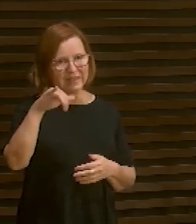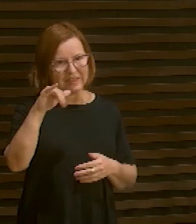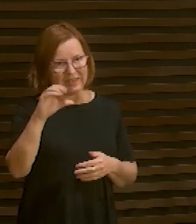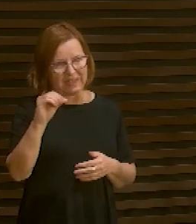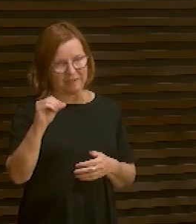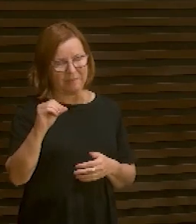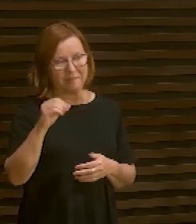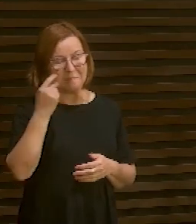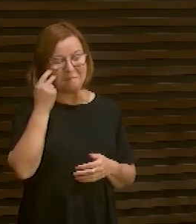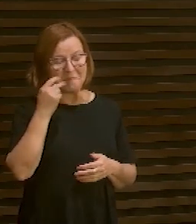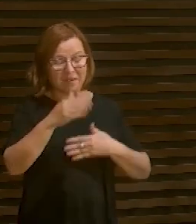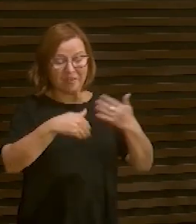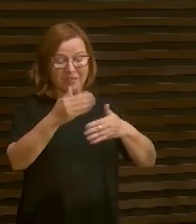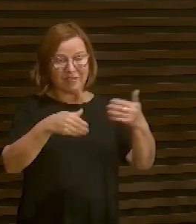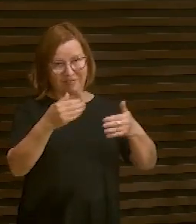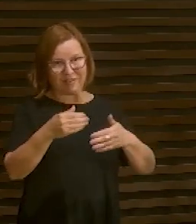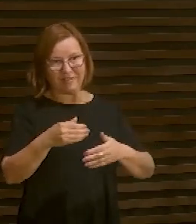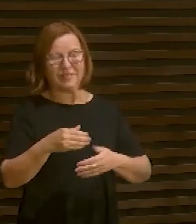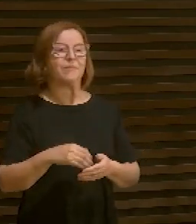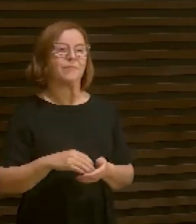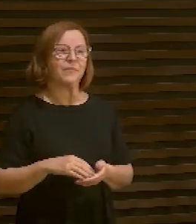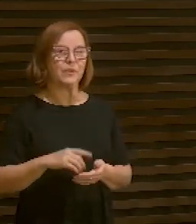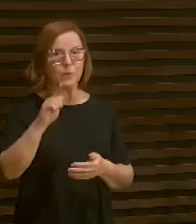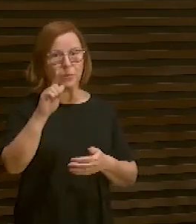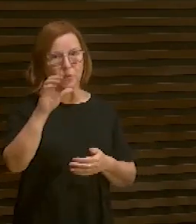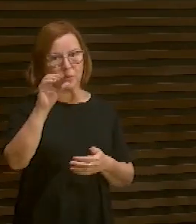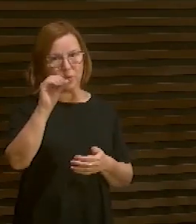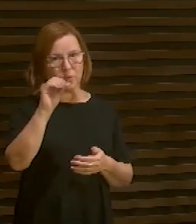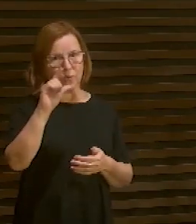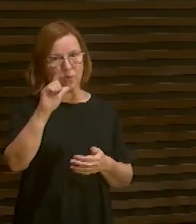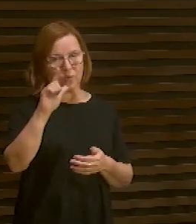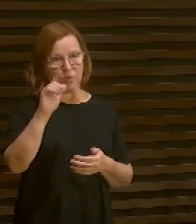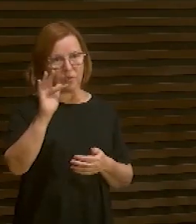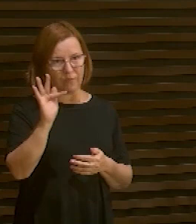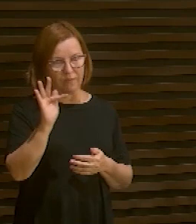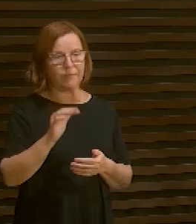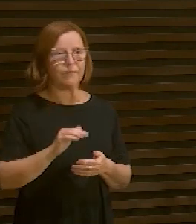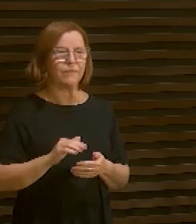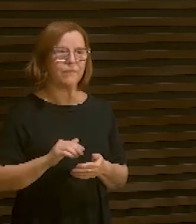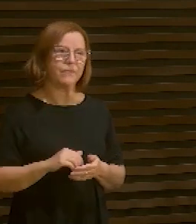Uma técnica que todos podemos aprender.